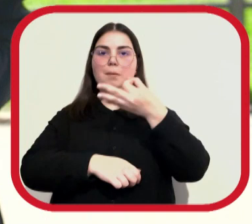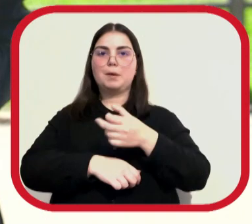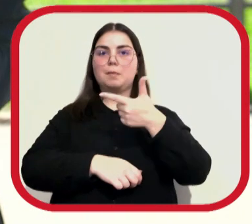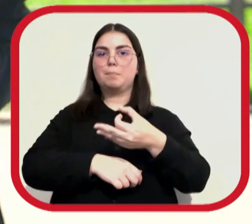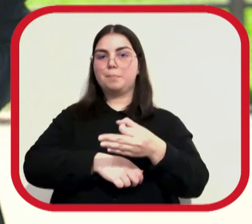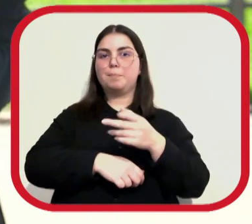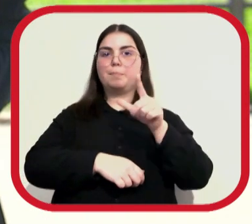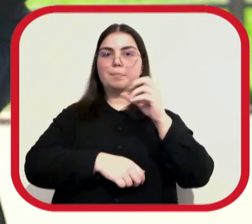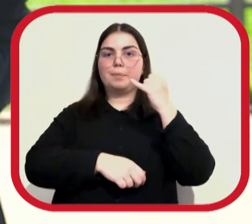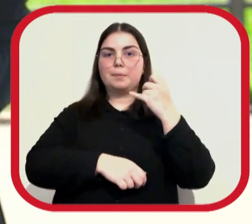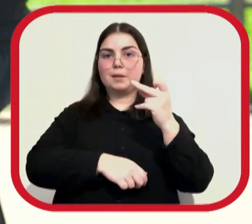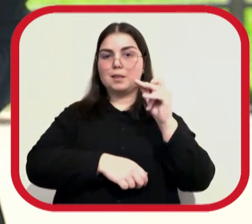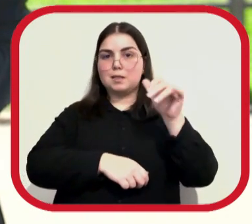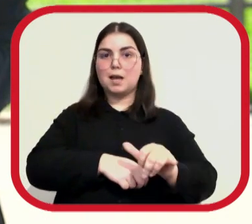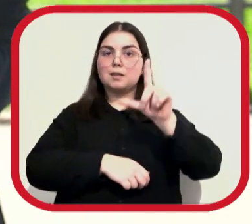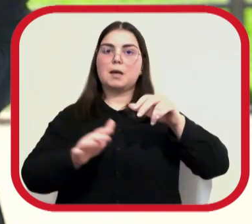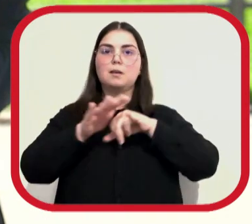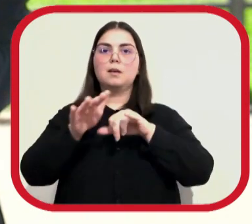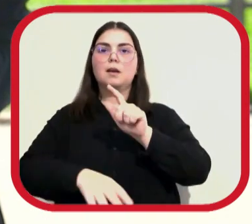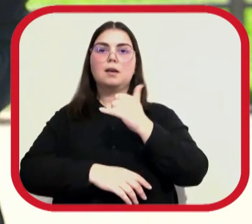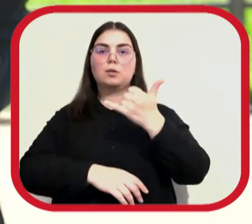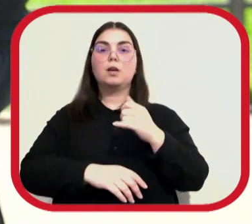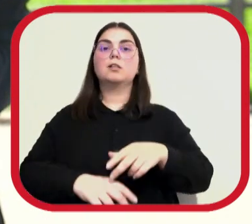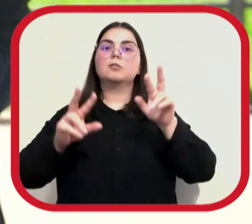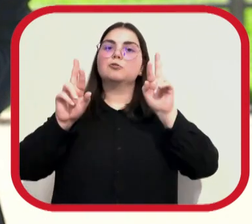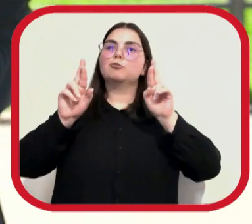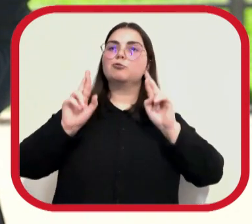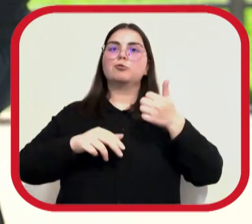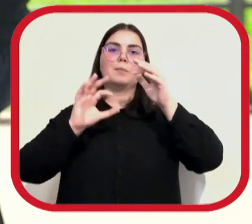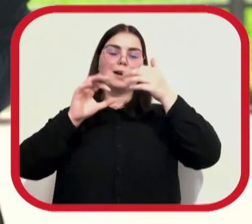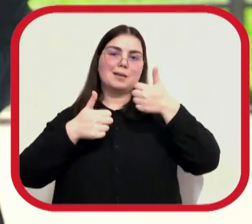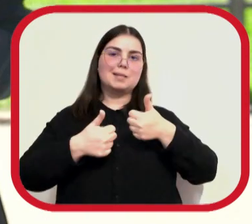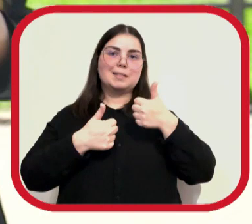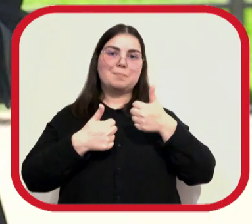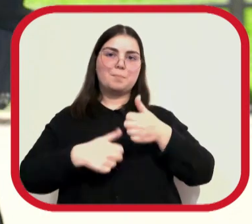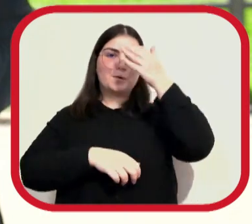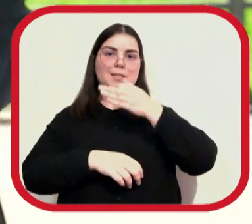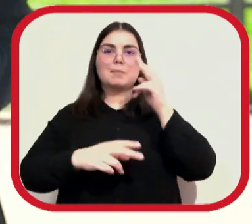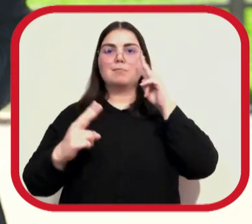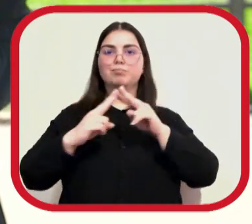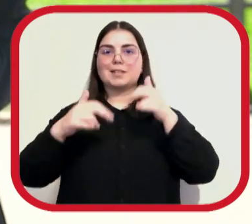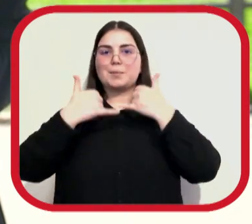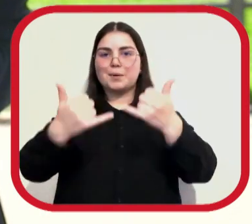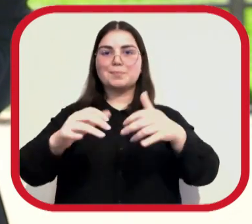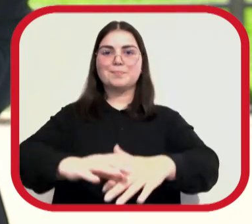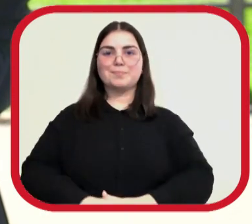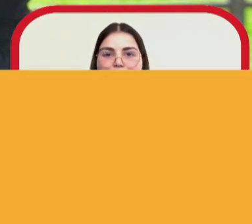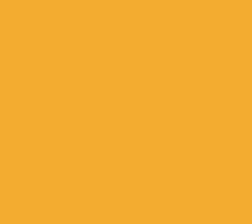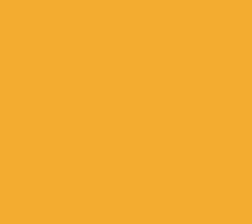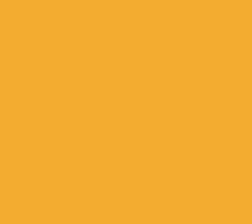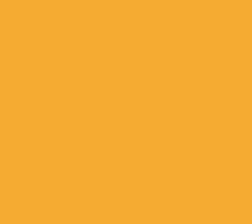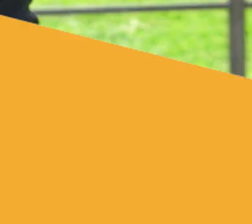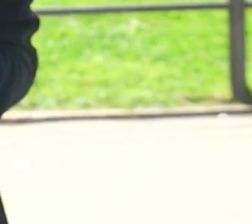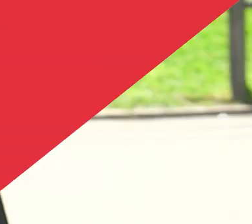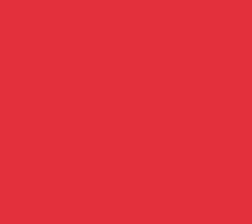digitais e ainda assistir aos nossos episódios na RTP Play e no YouTube em E2 ESC. Desejamos-lhe uma excelente semana. Até breve.